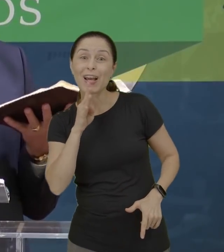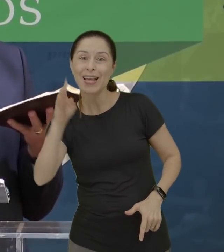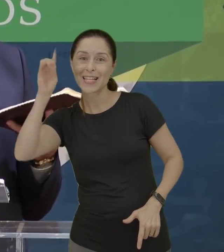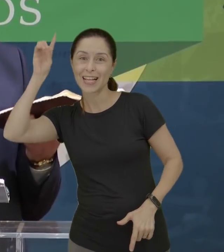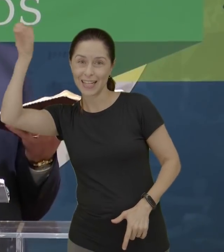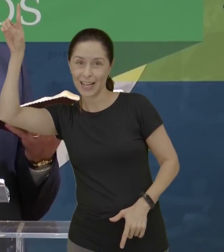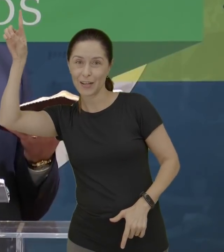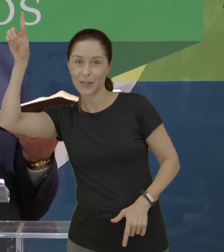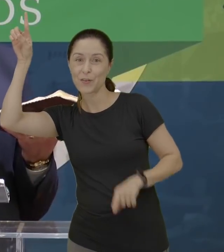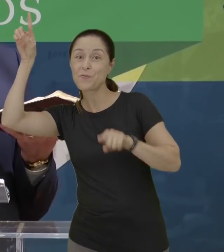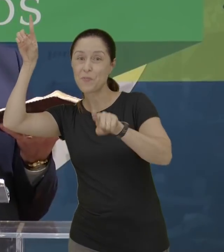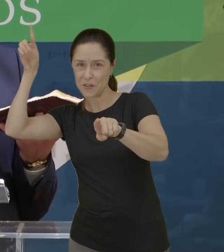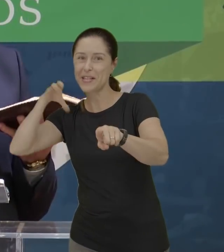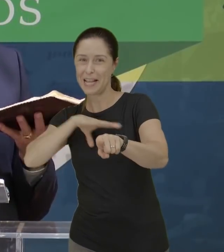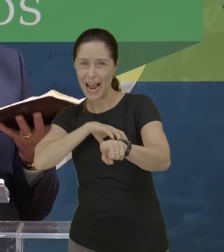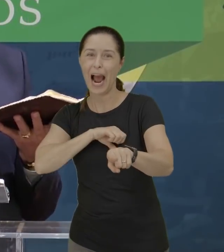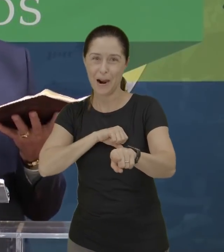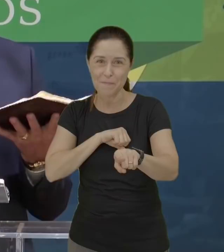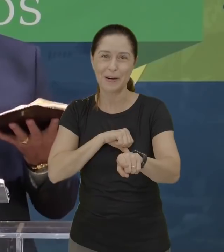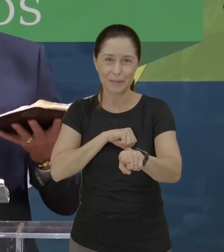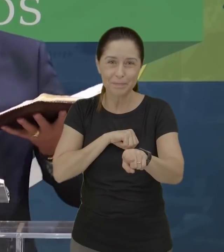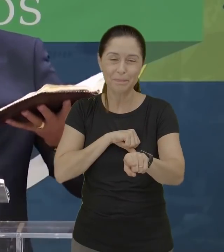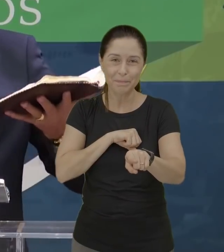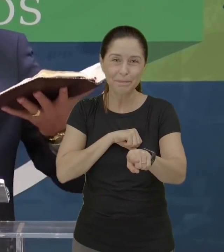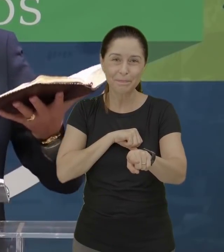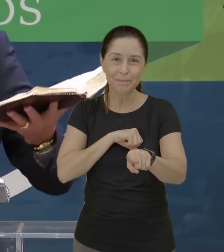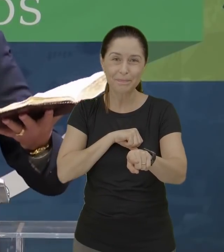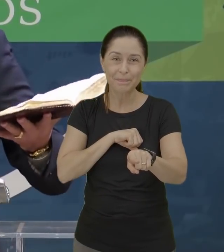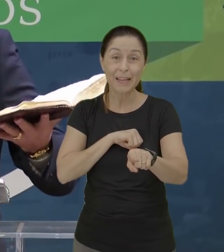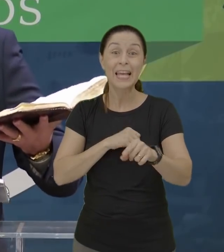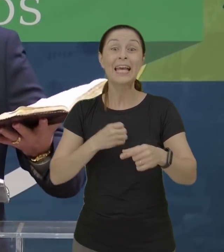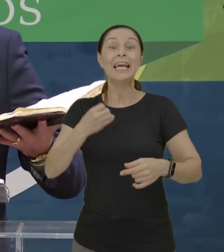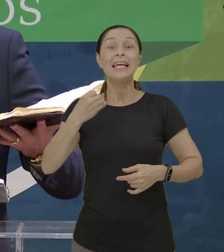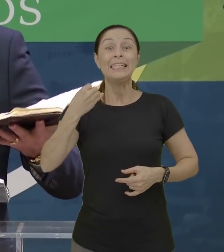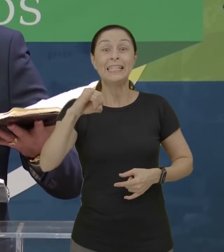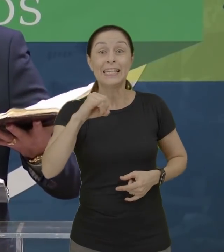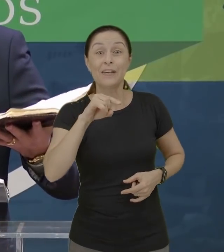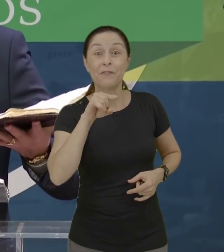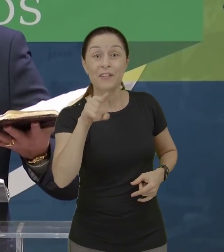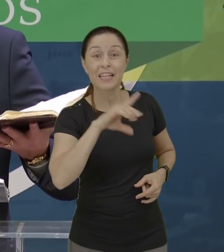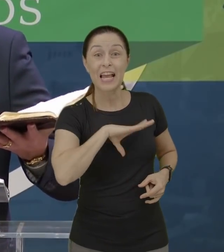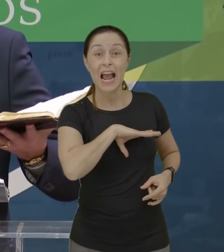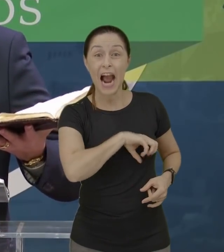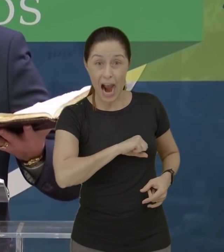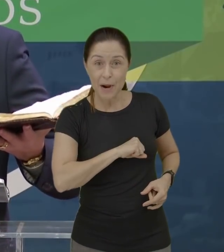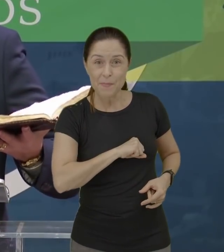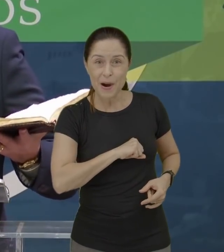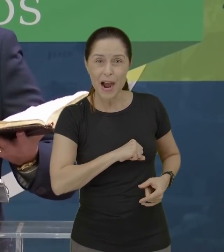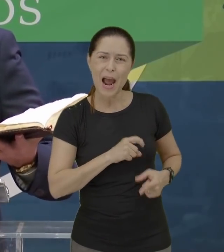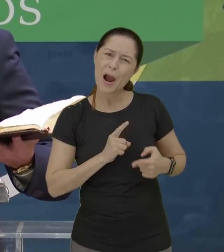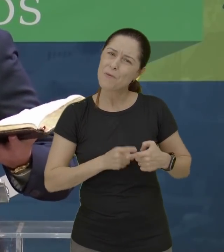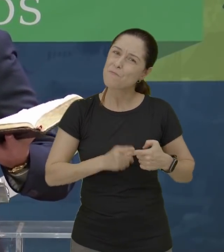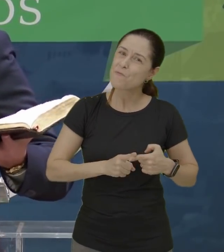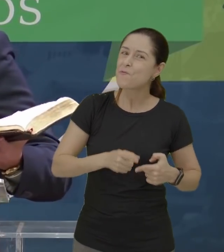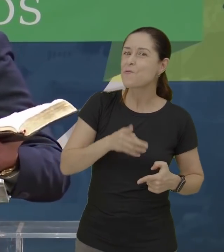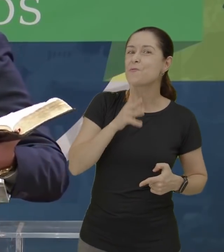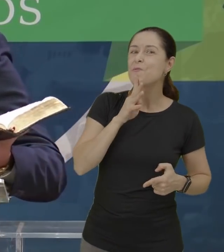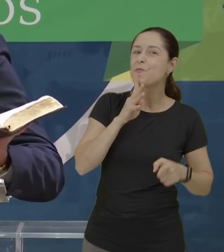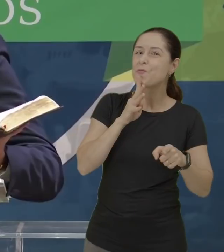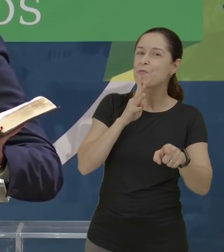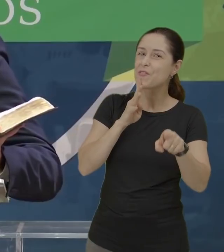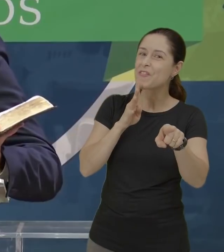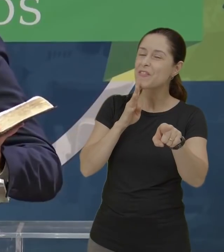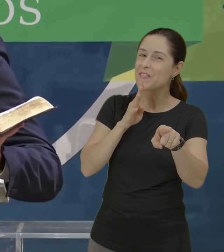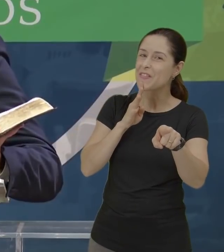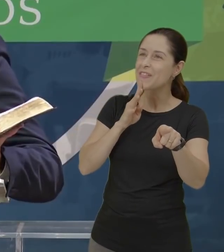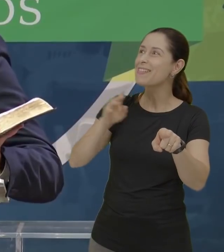Quem não ama está nas trevas. Quando você ama, qual é a evidência desse amor? Não é palavra, não filhinhos,